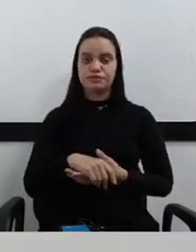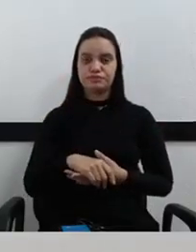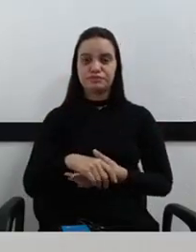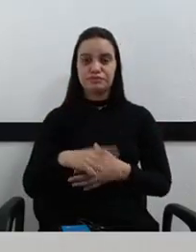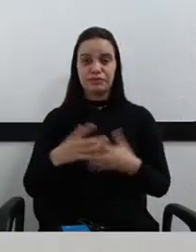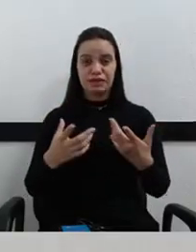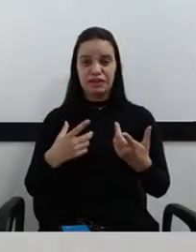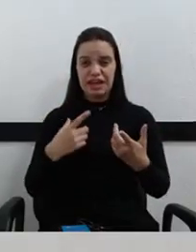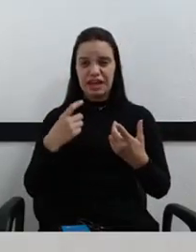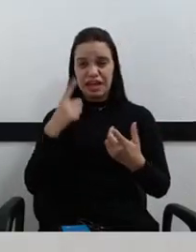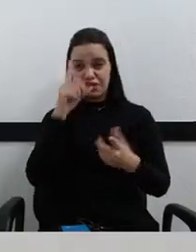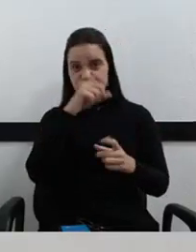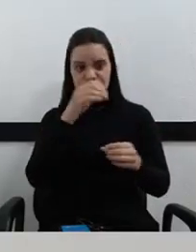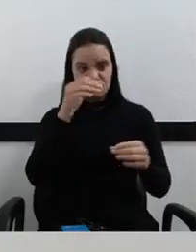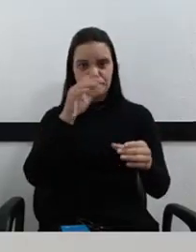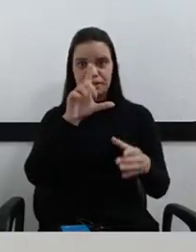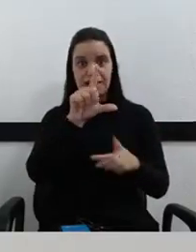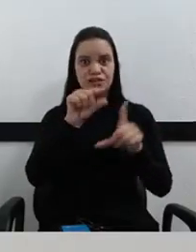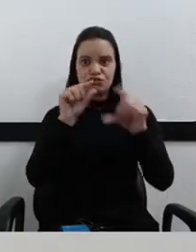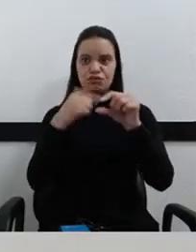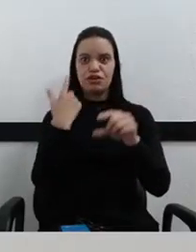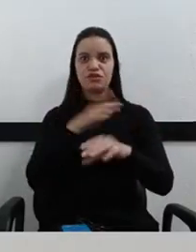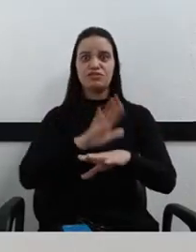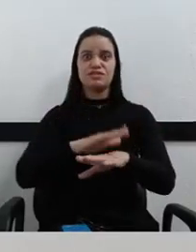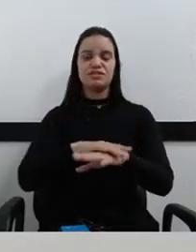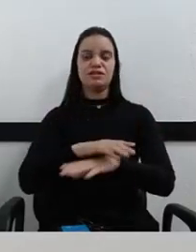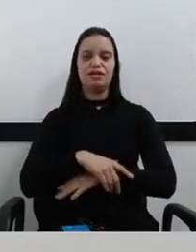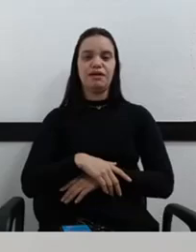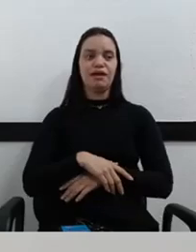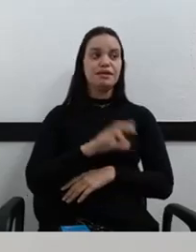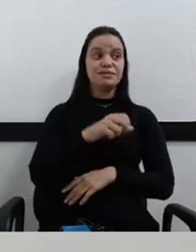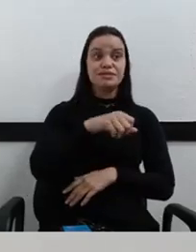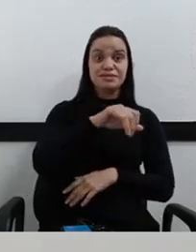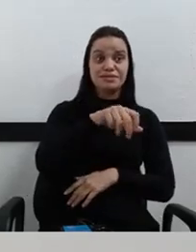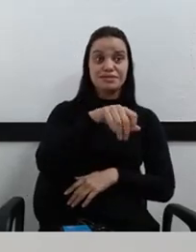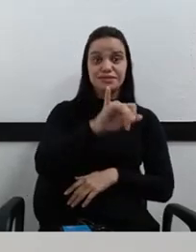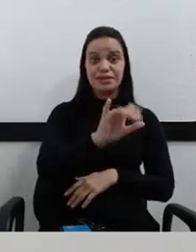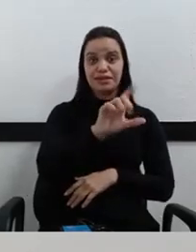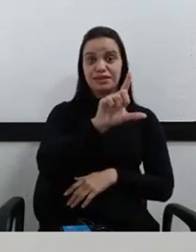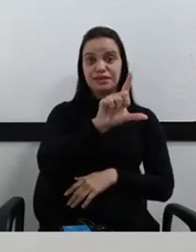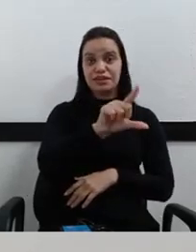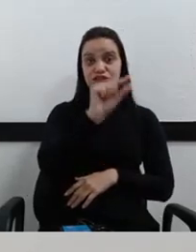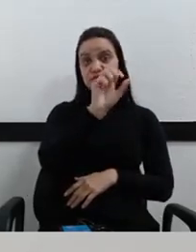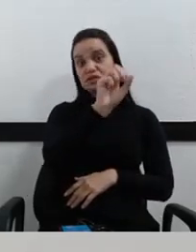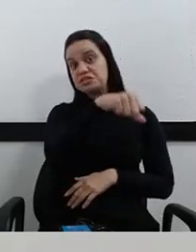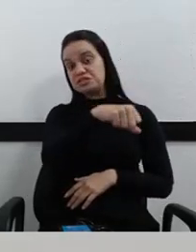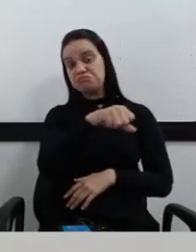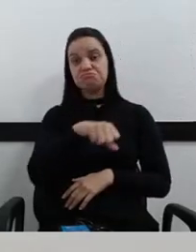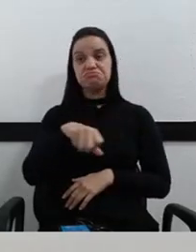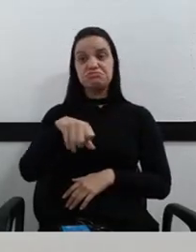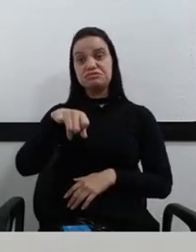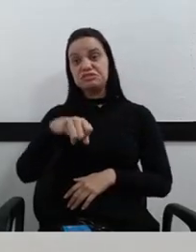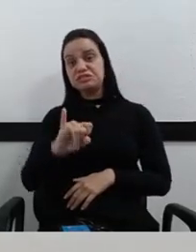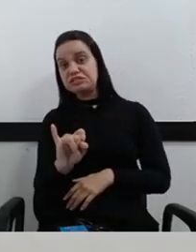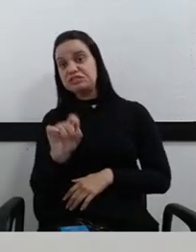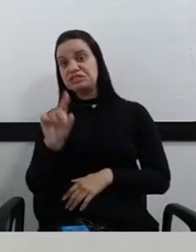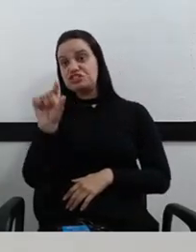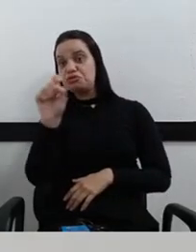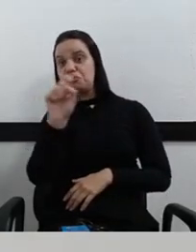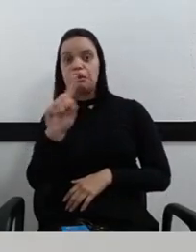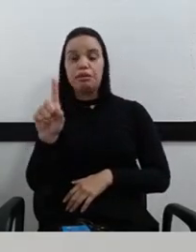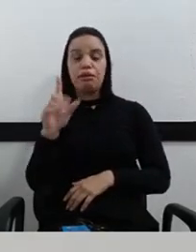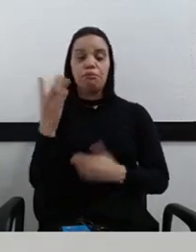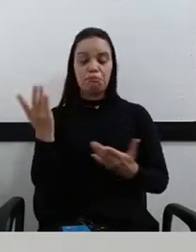até para a gente tomar uma decisão. Na verdade, se a gente decide que sim, as pessoas podem escolher isso e tal, você escolhe as pessoas. O que